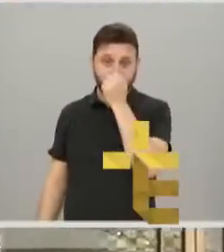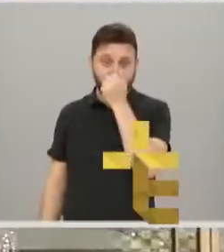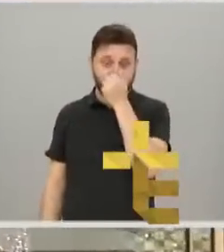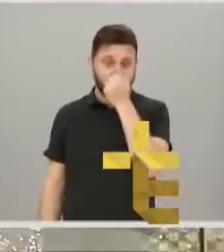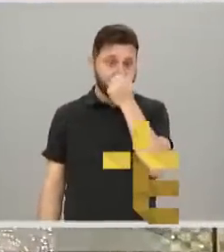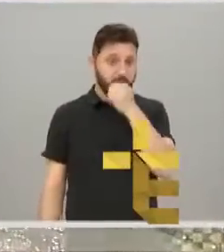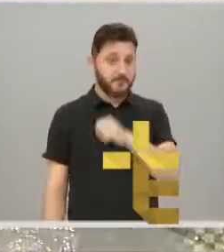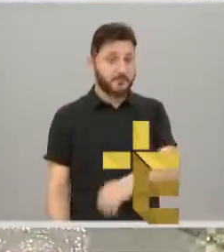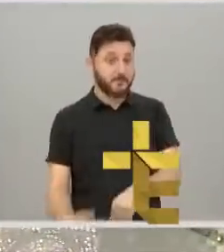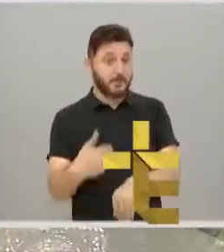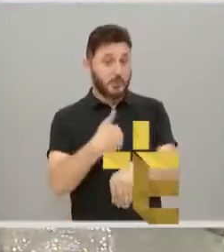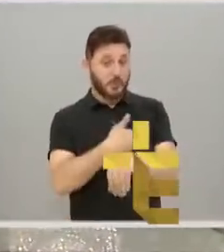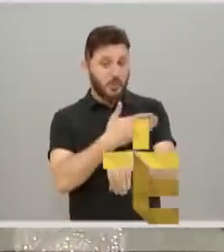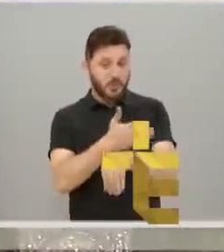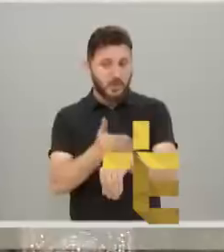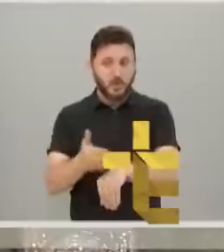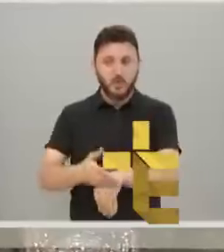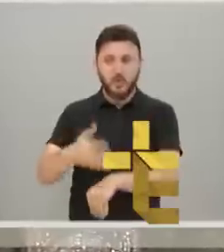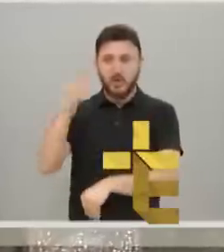Nem toda hora